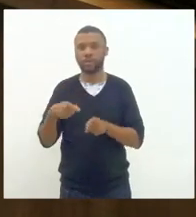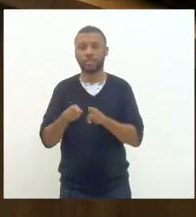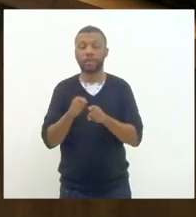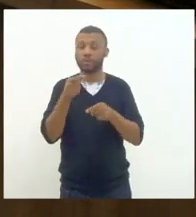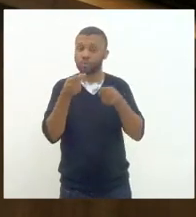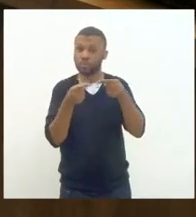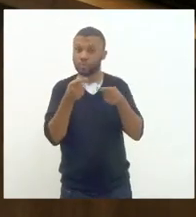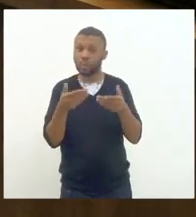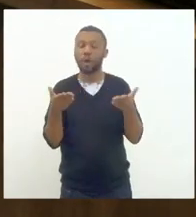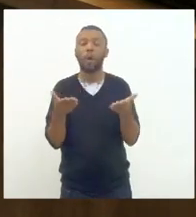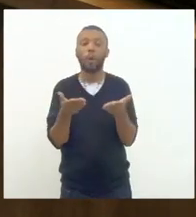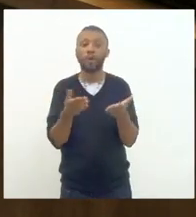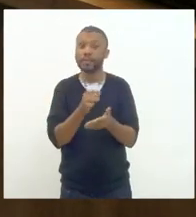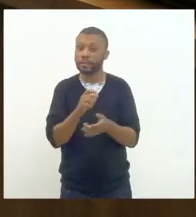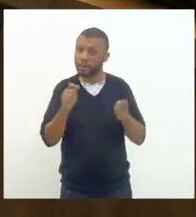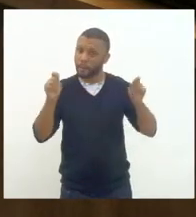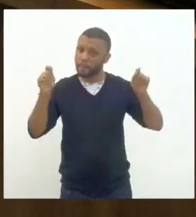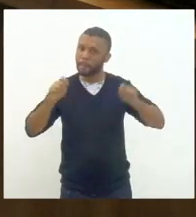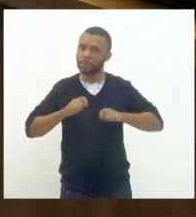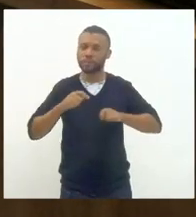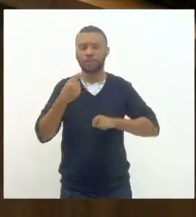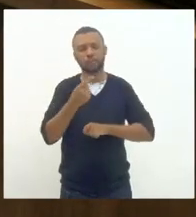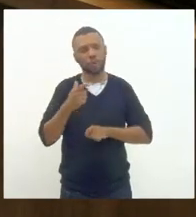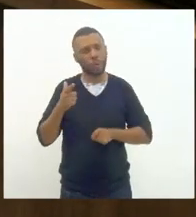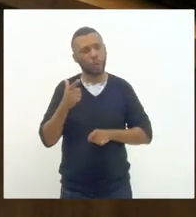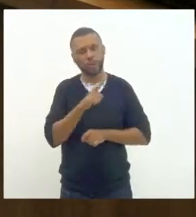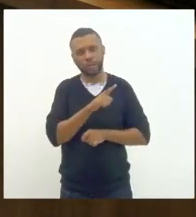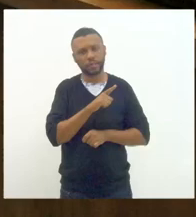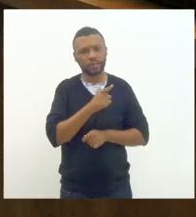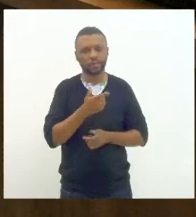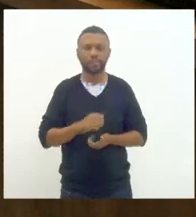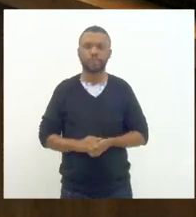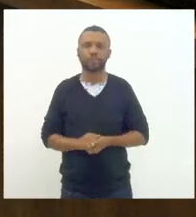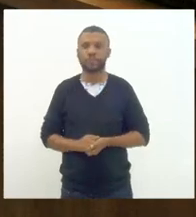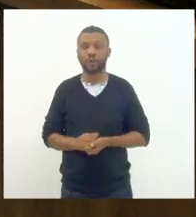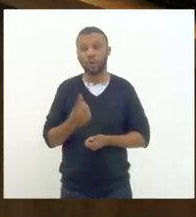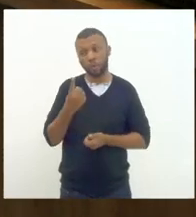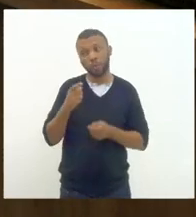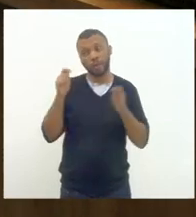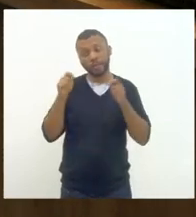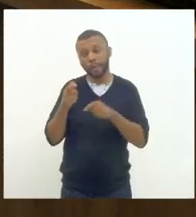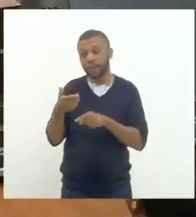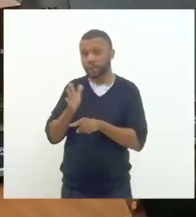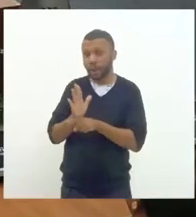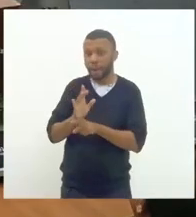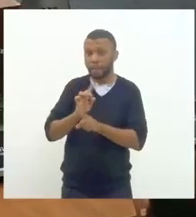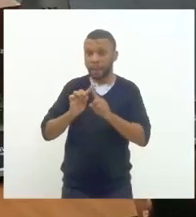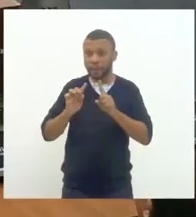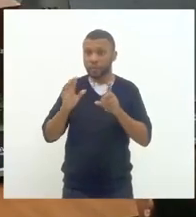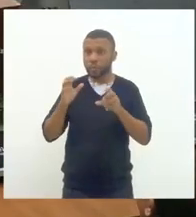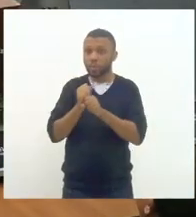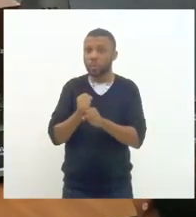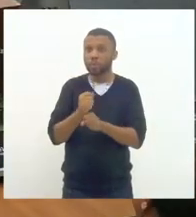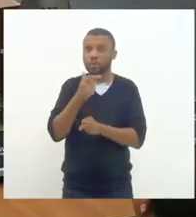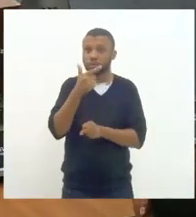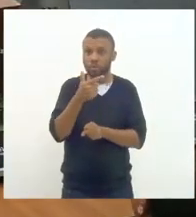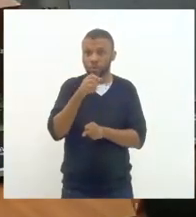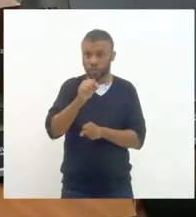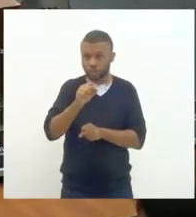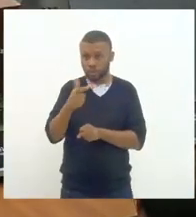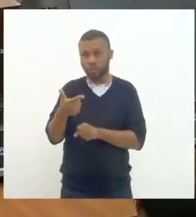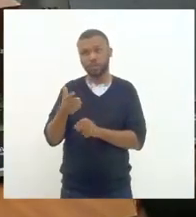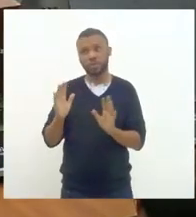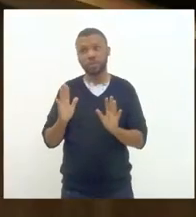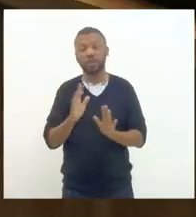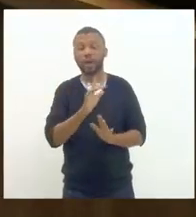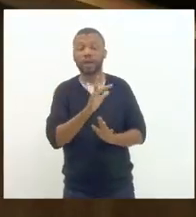ainda hoje, se possível, presidente, para que a gente possa aí... Um dá para ajudar, mas 282... Aqui